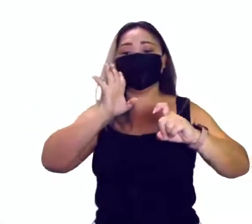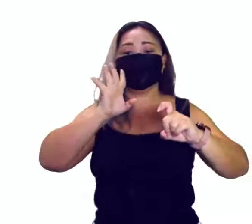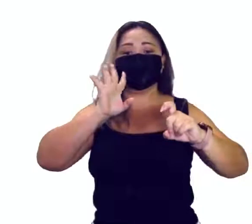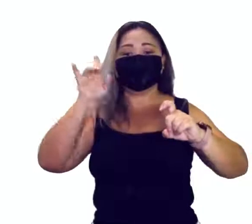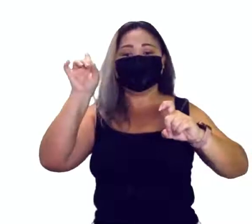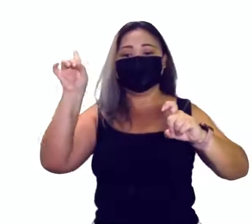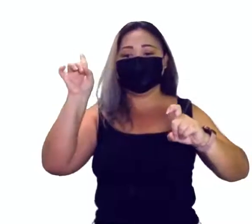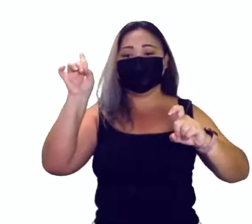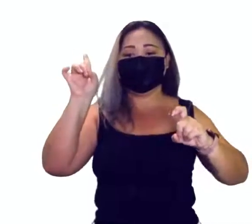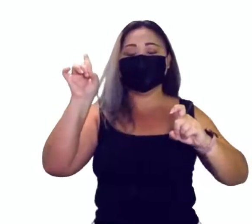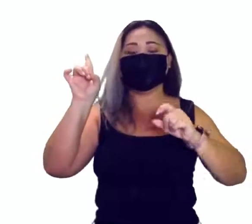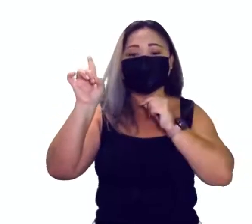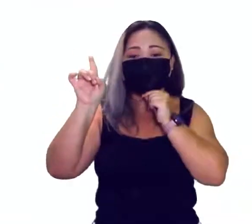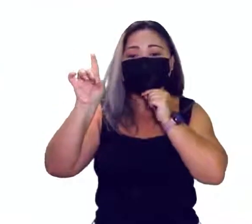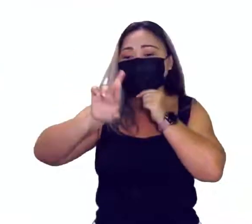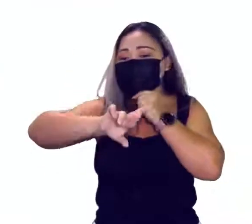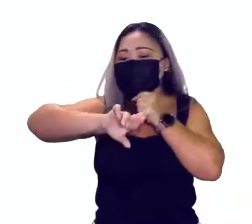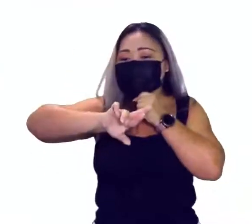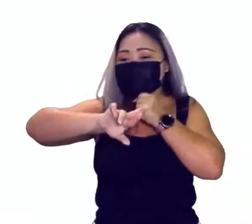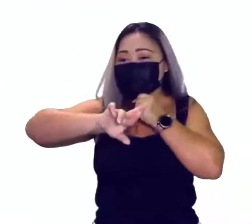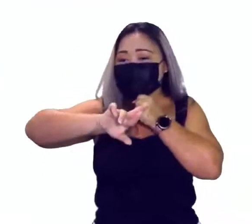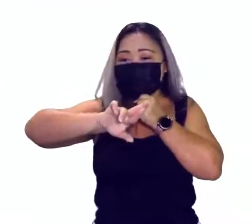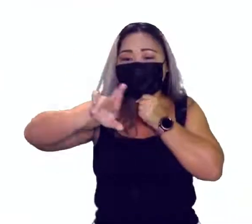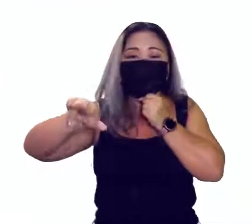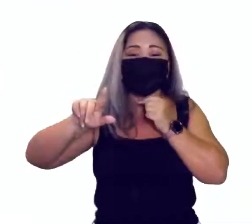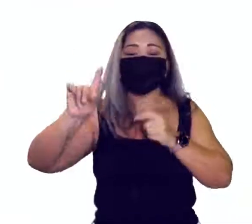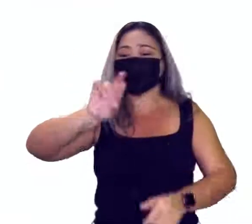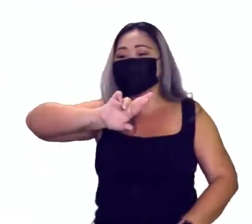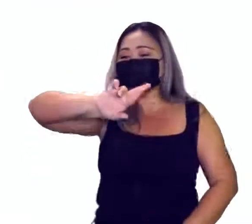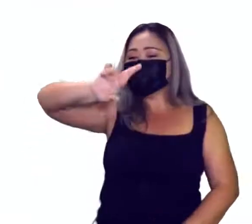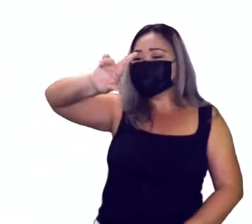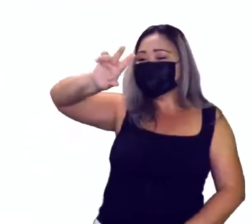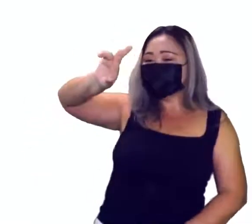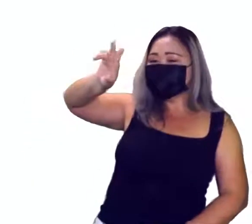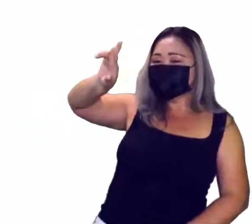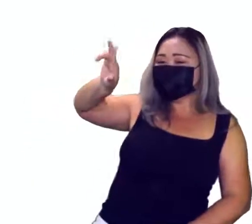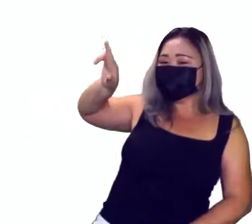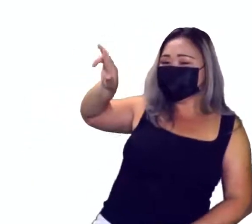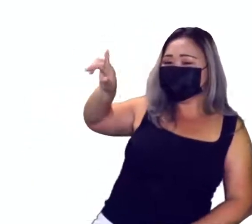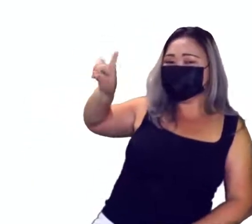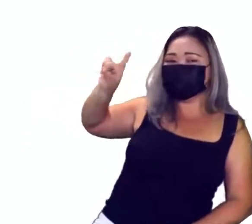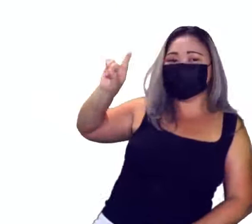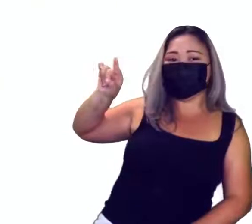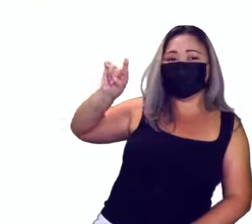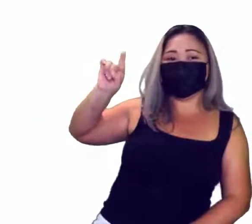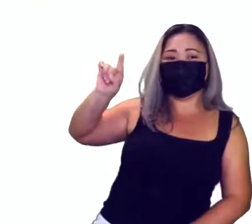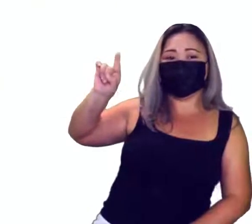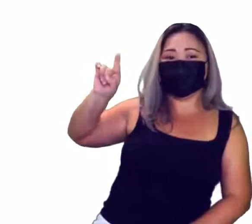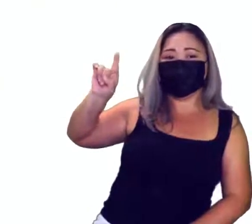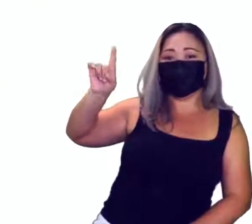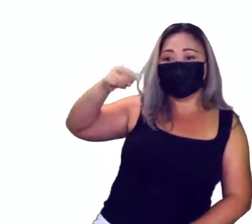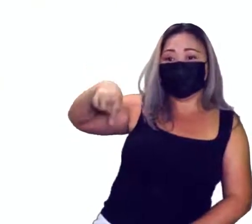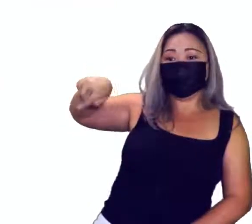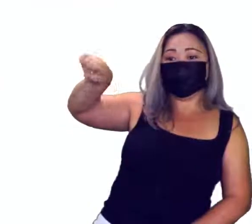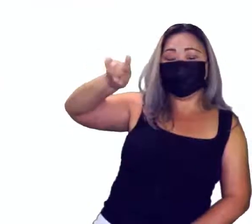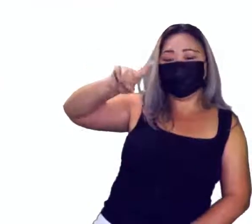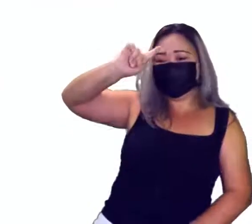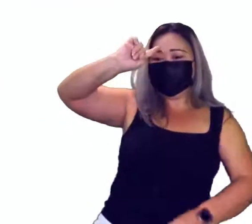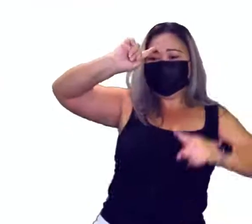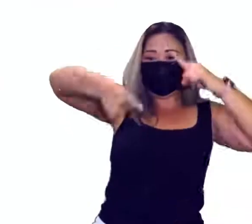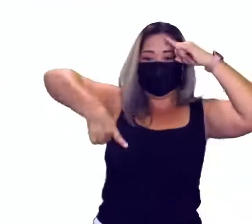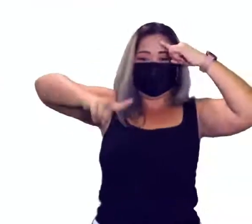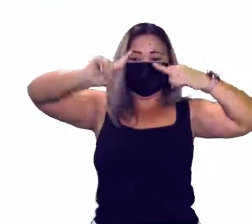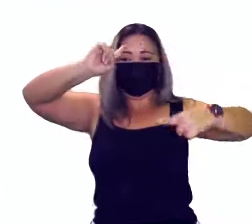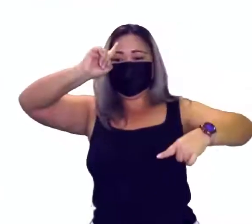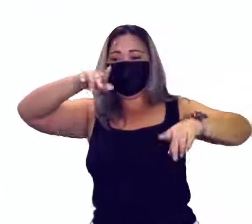legal. Vários mitos, né? Olha aí, da mitologia grega. Esse aqui que é o que manda de todos,